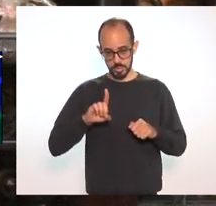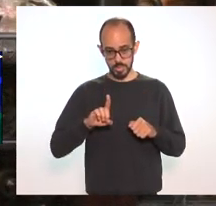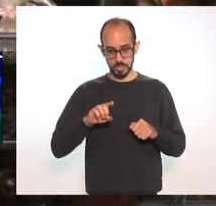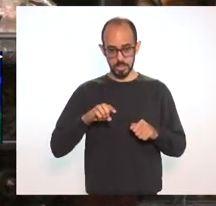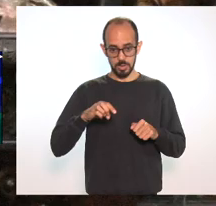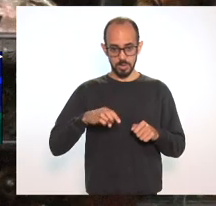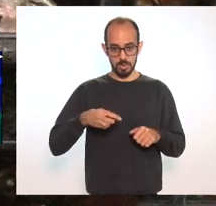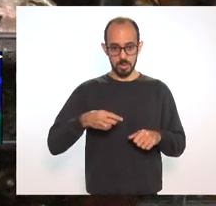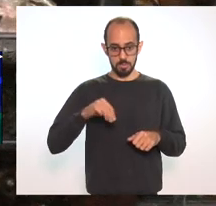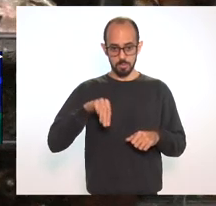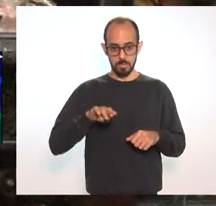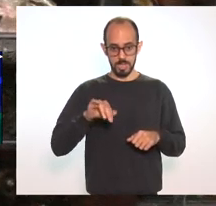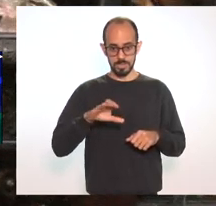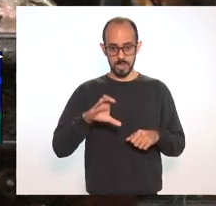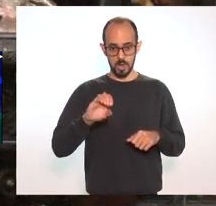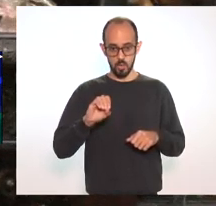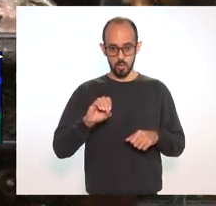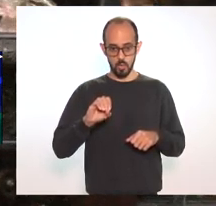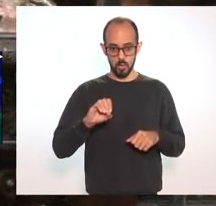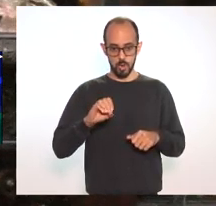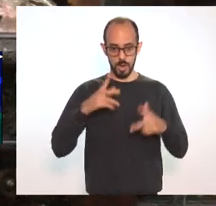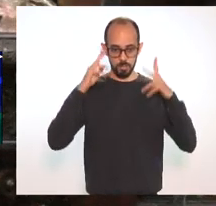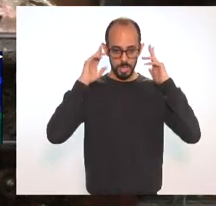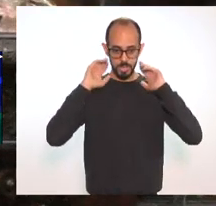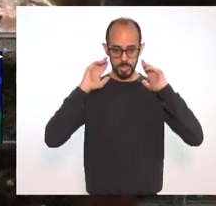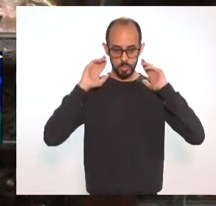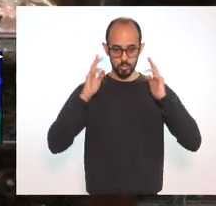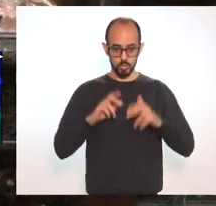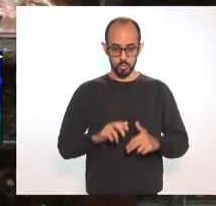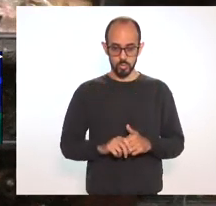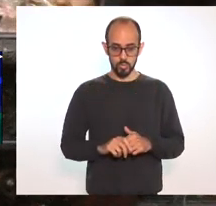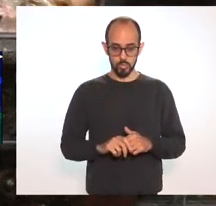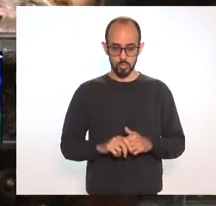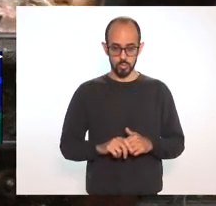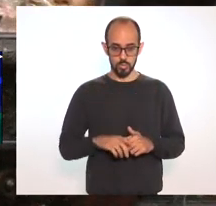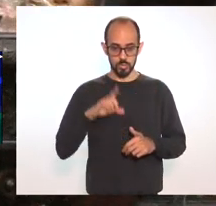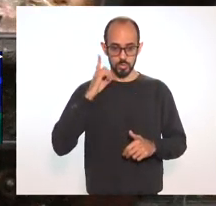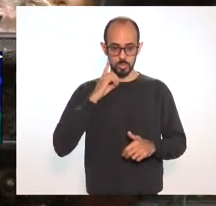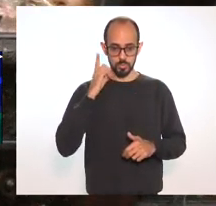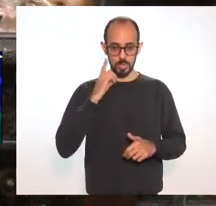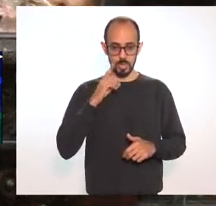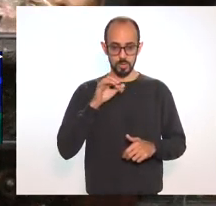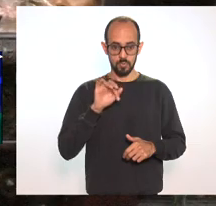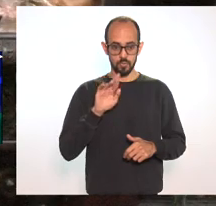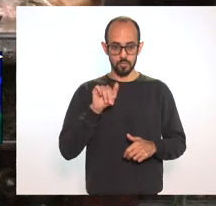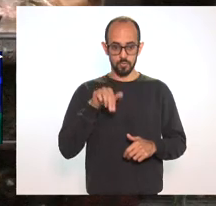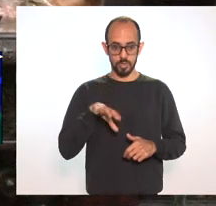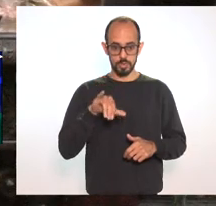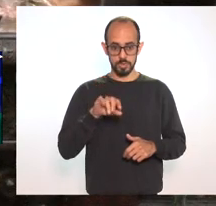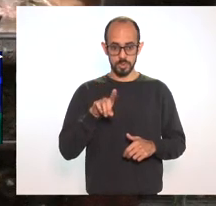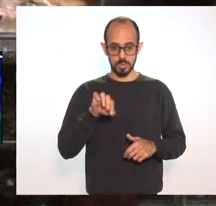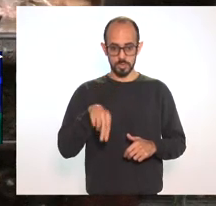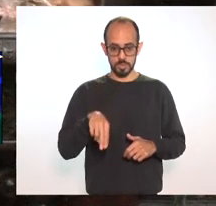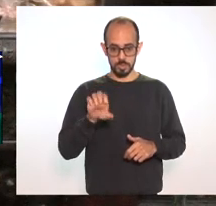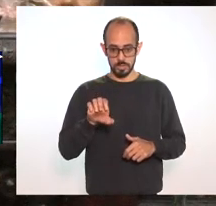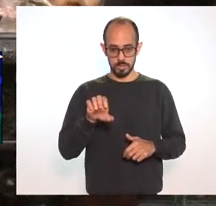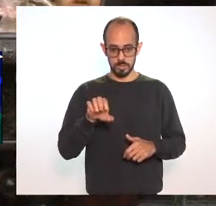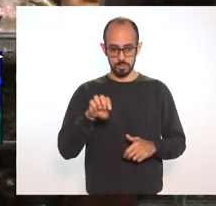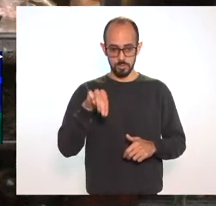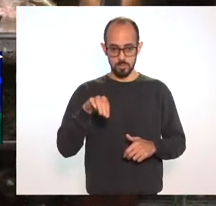Marcelo Cabeleireiro. Deputado Marcelo Cabeleireiro. Deputada Franciane Mota.